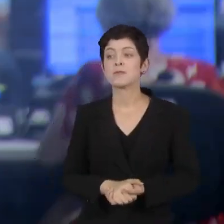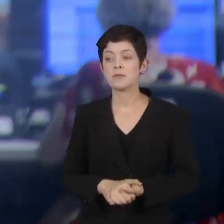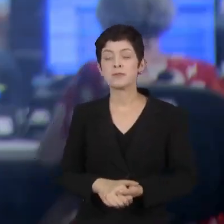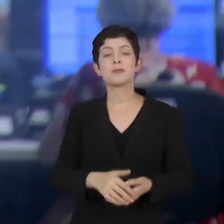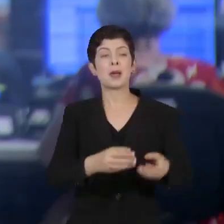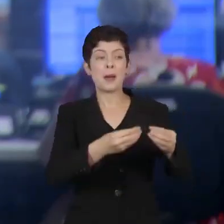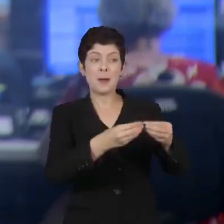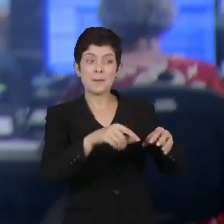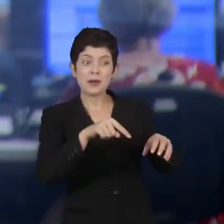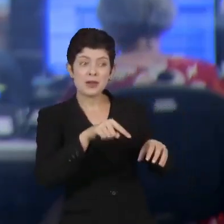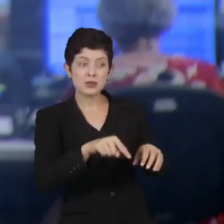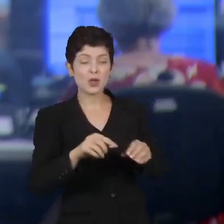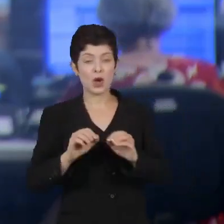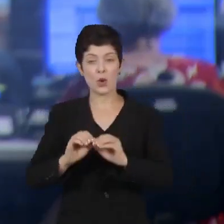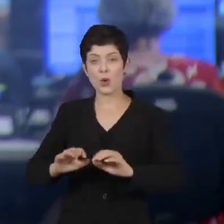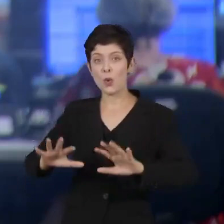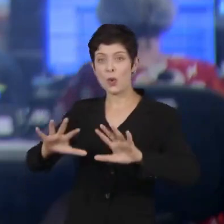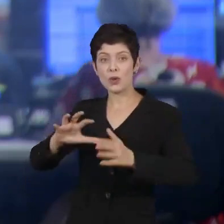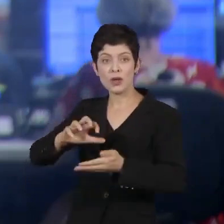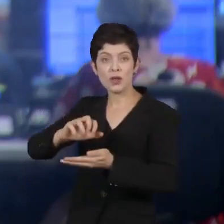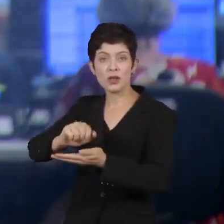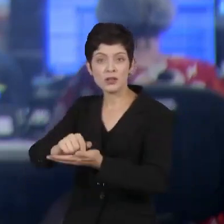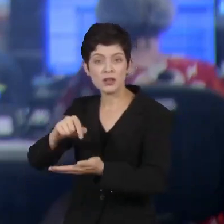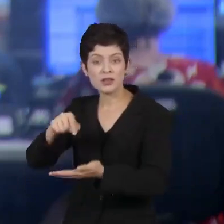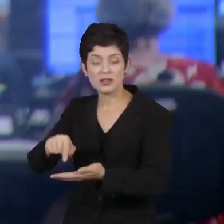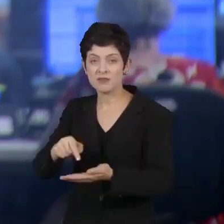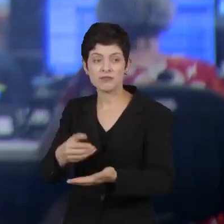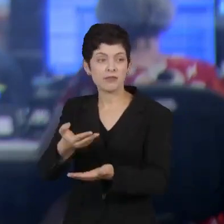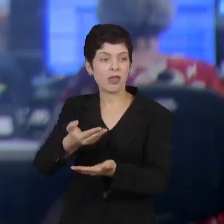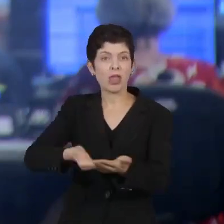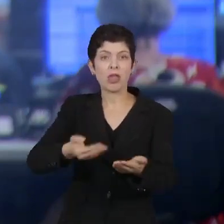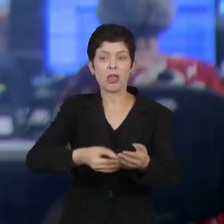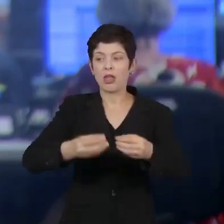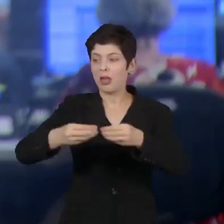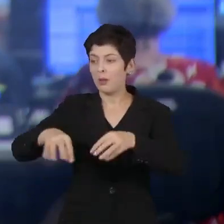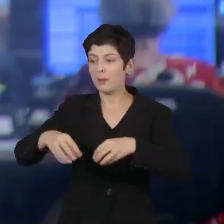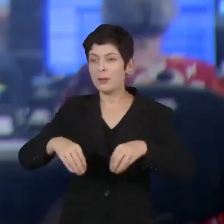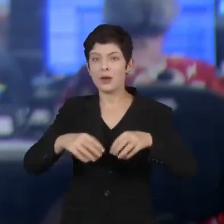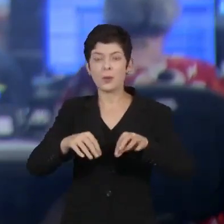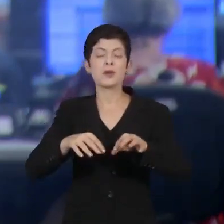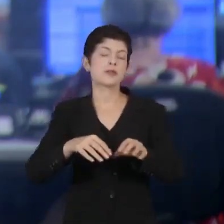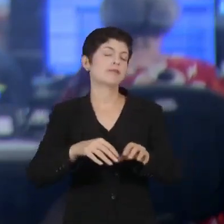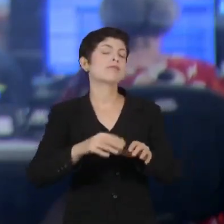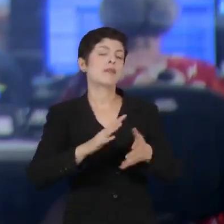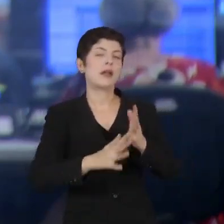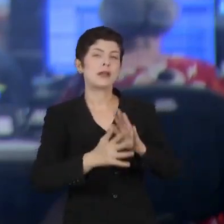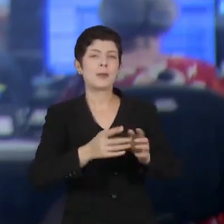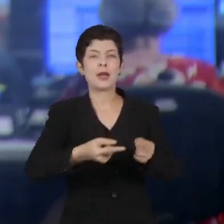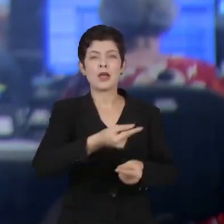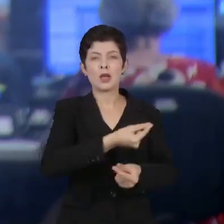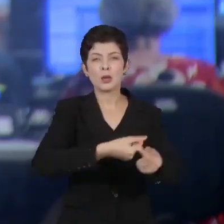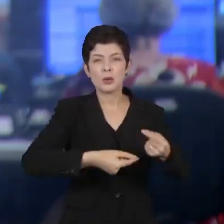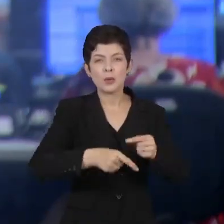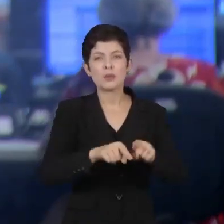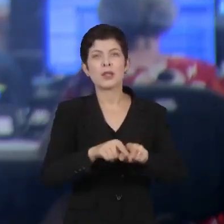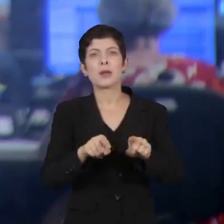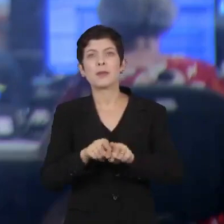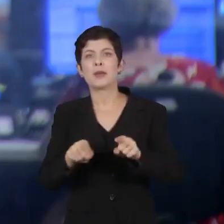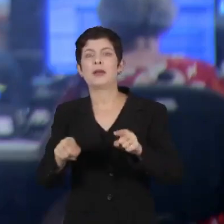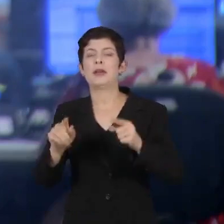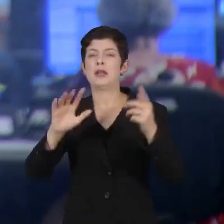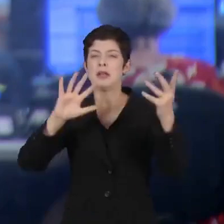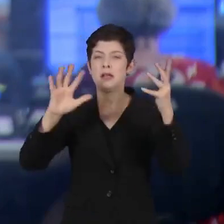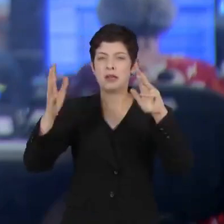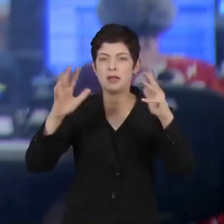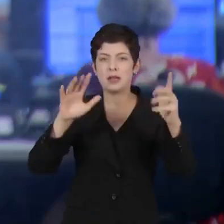em um relatório da ONU que alerta que essa perda de alimentos tem impactos negativos na economia, na crise climática,